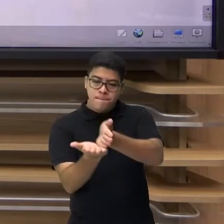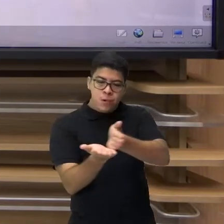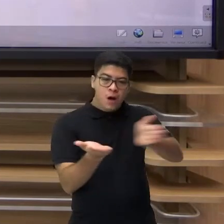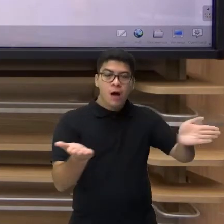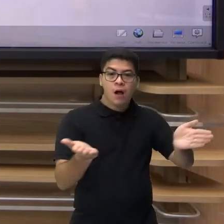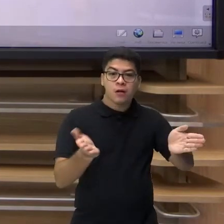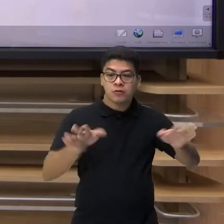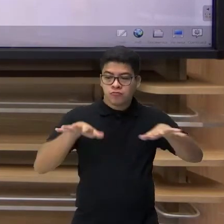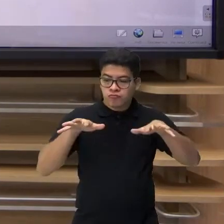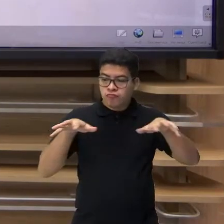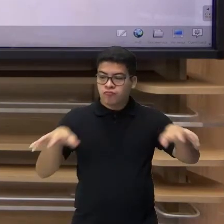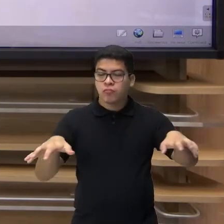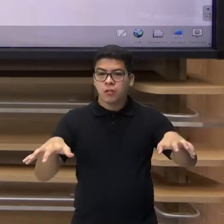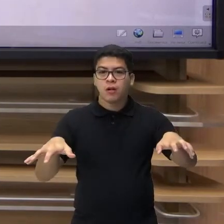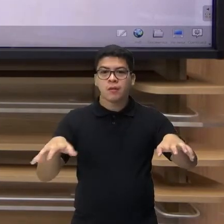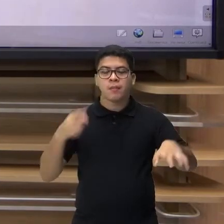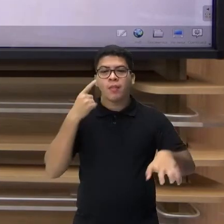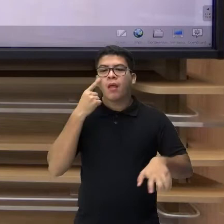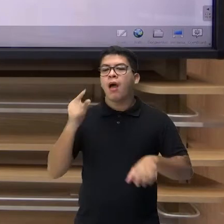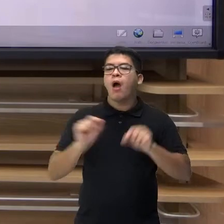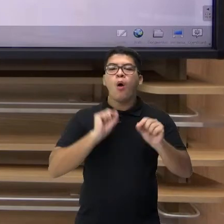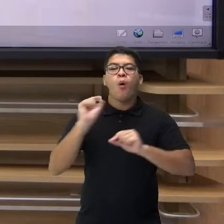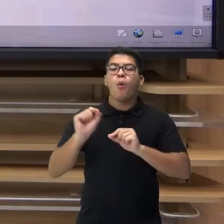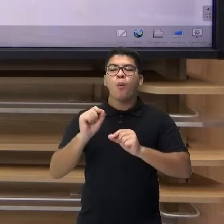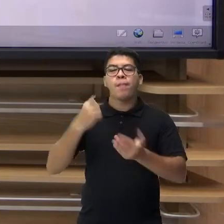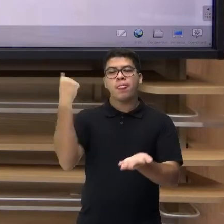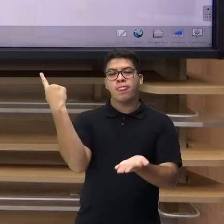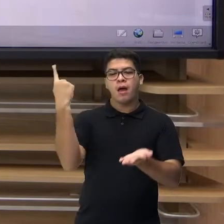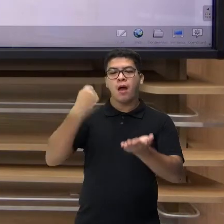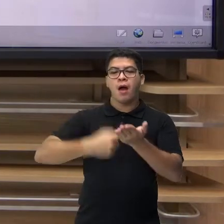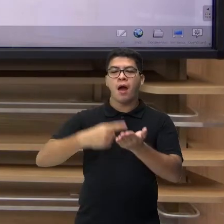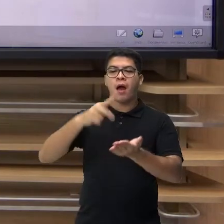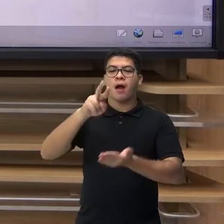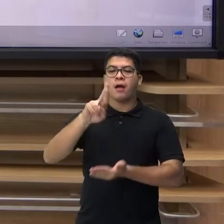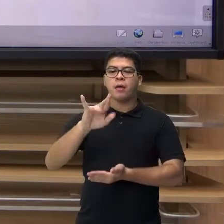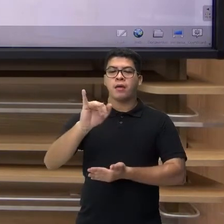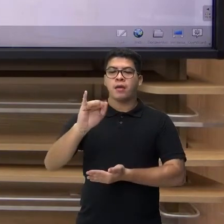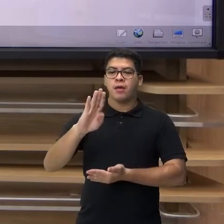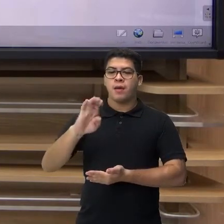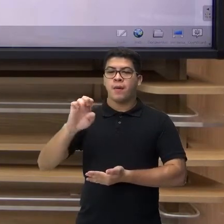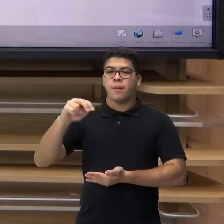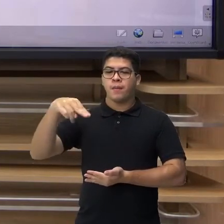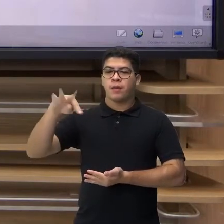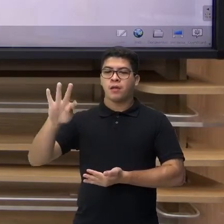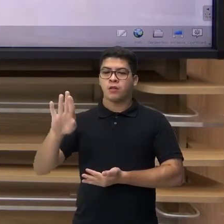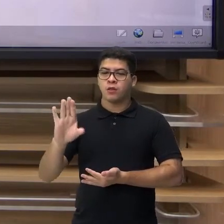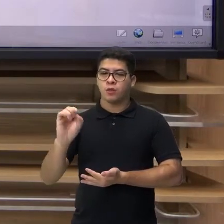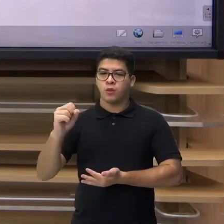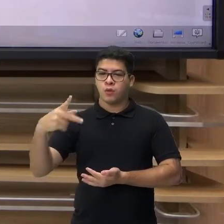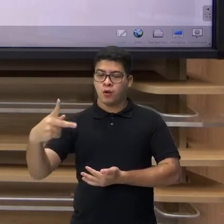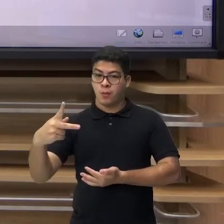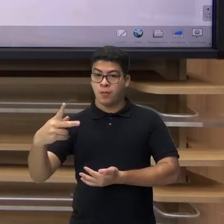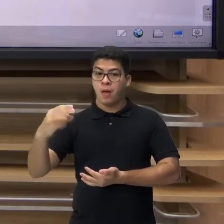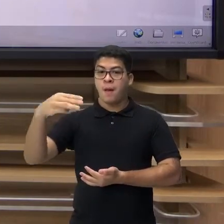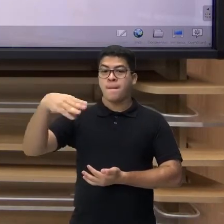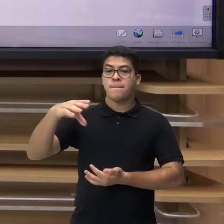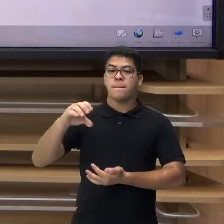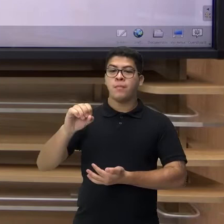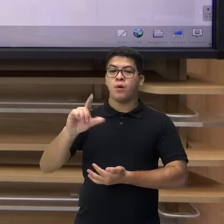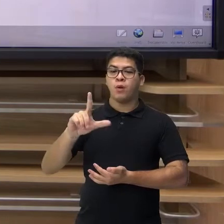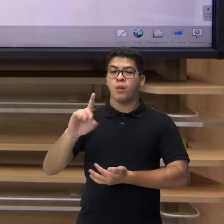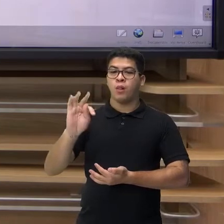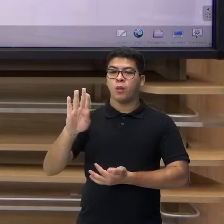como Ribbentrop-Molotov, que é o nome das duas pessoas que encabeçaram aí